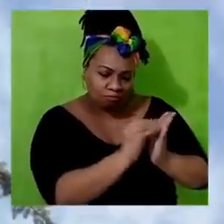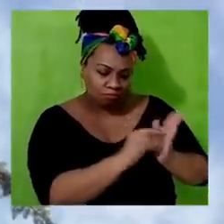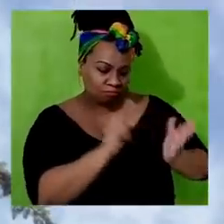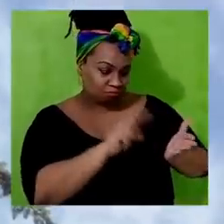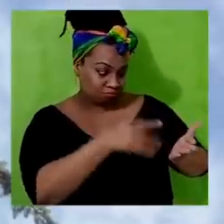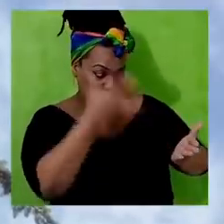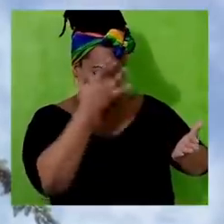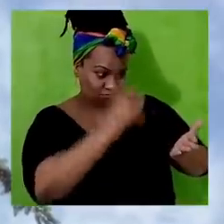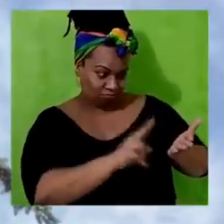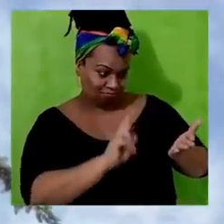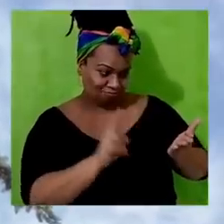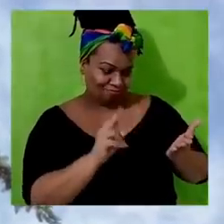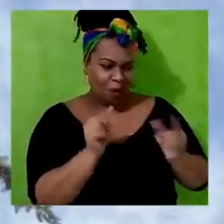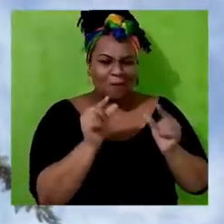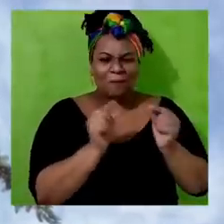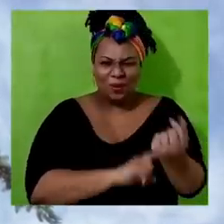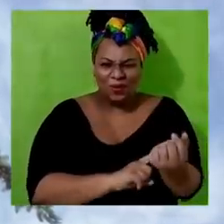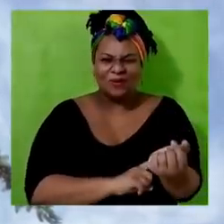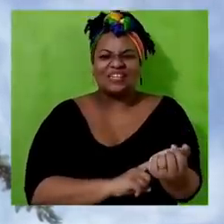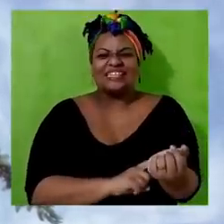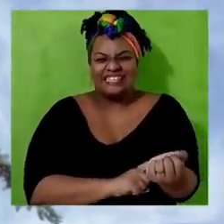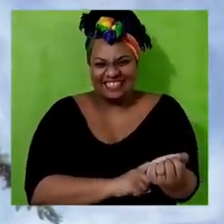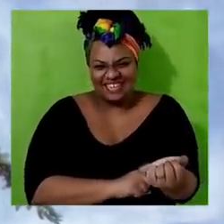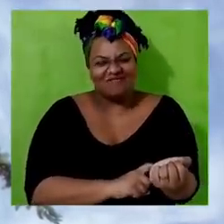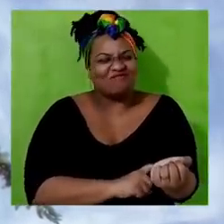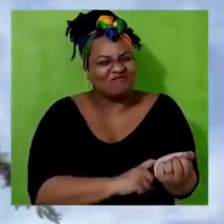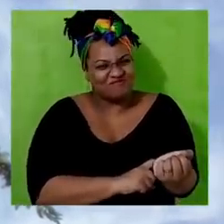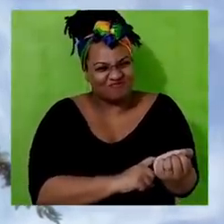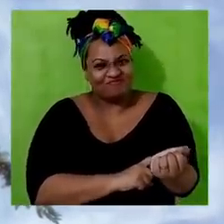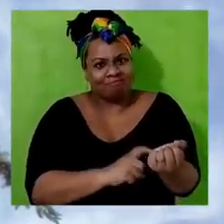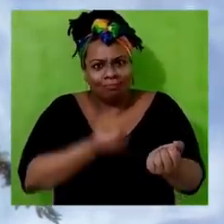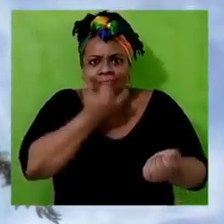Anotei meu repertório, um pouco nervoso,